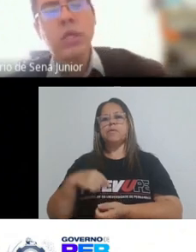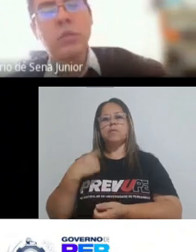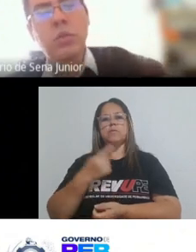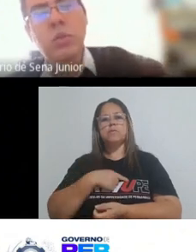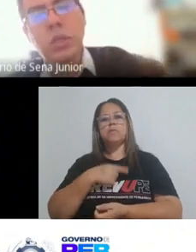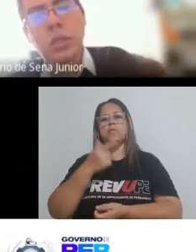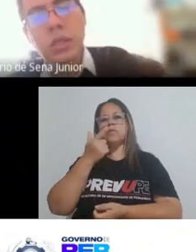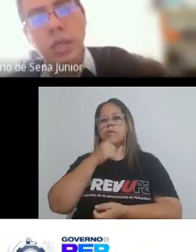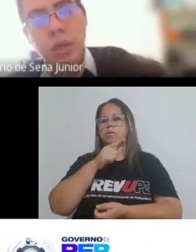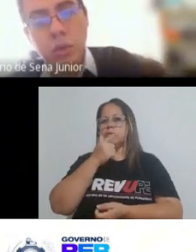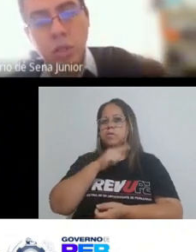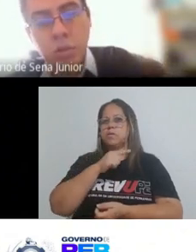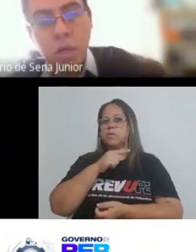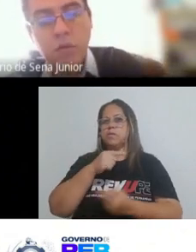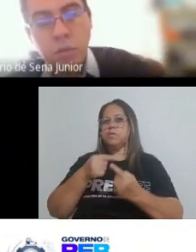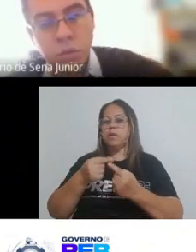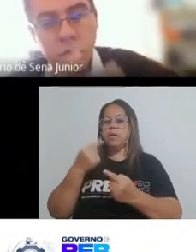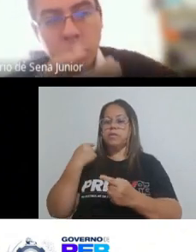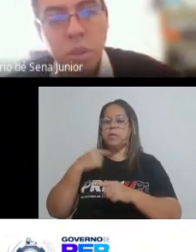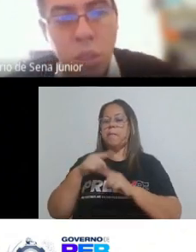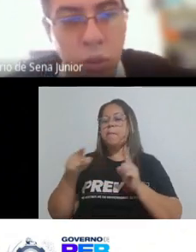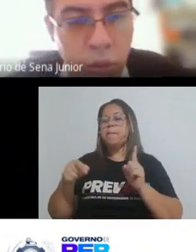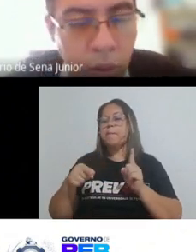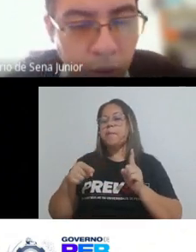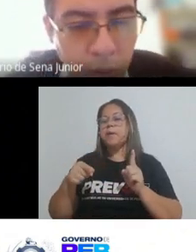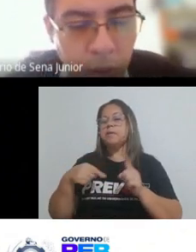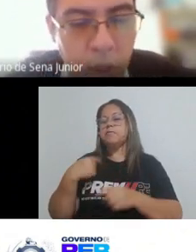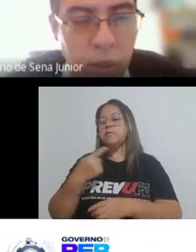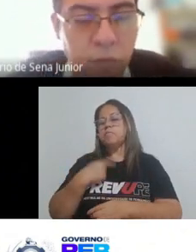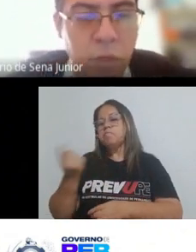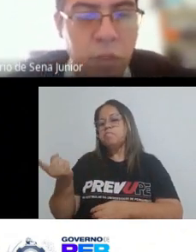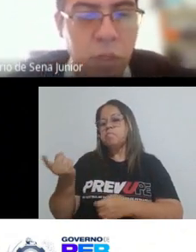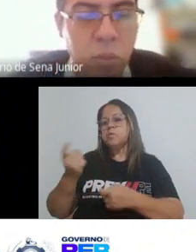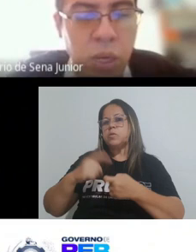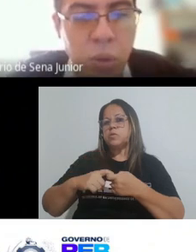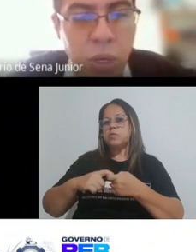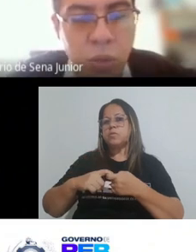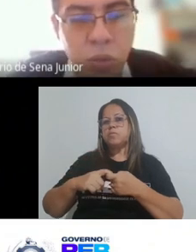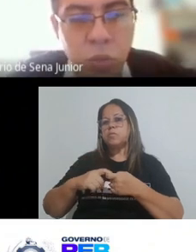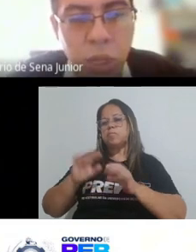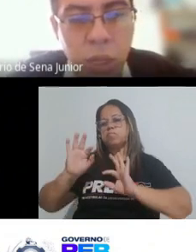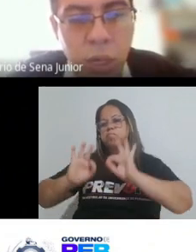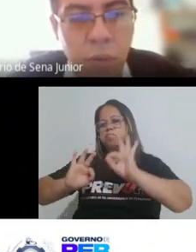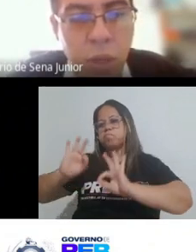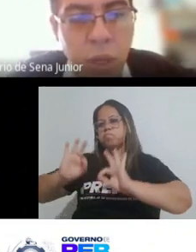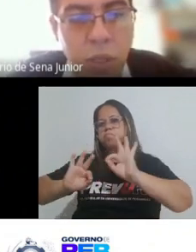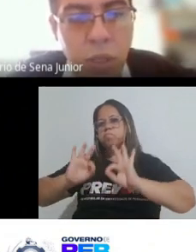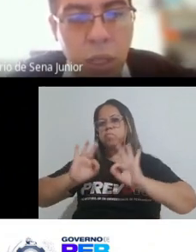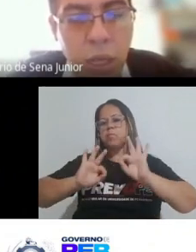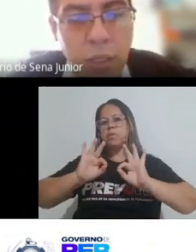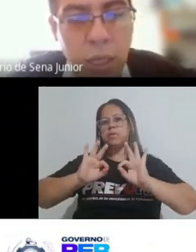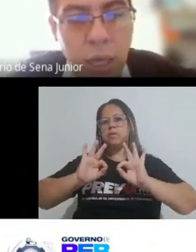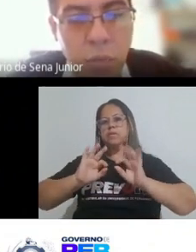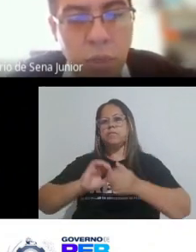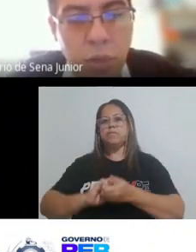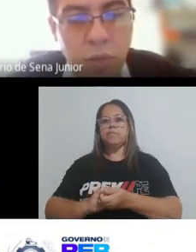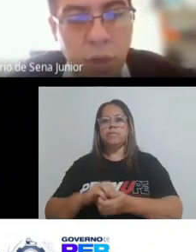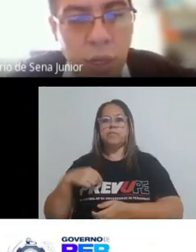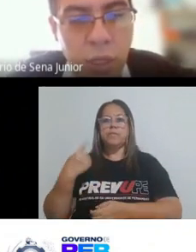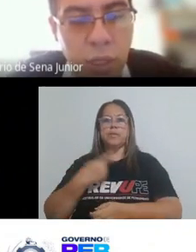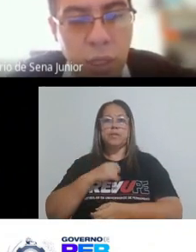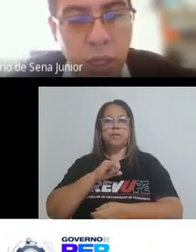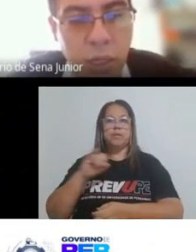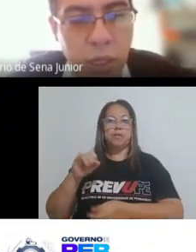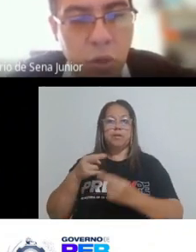alcançamos dos itens anteriores, mas vamos novamente fazer uma elaboração sobre ela. Se realizarmos a